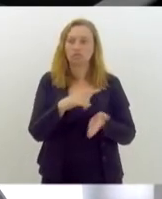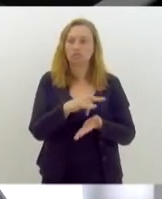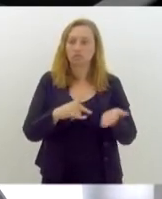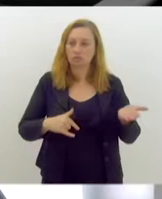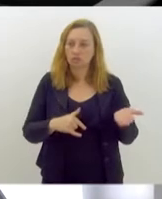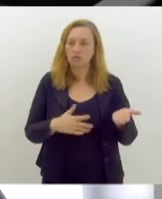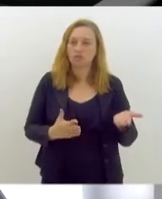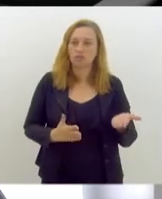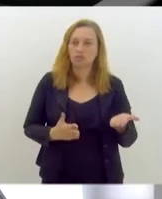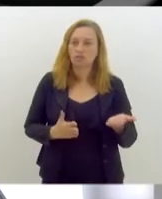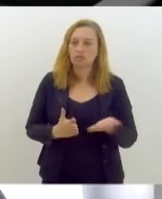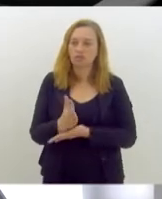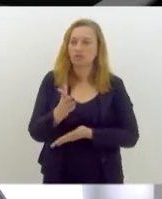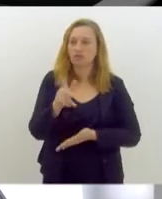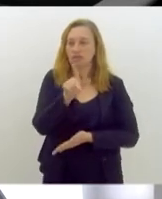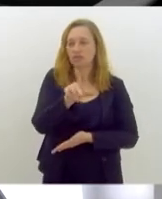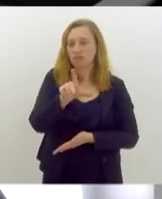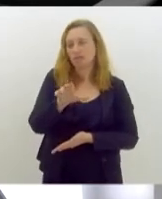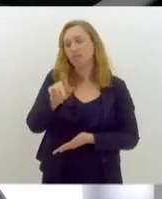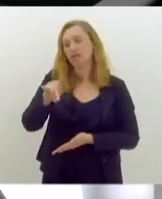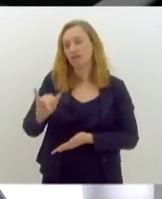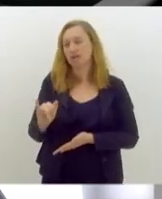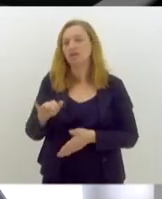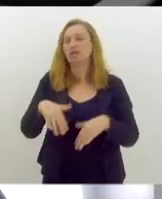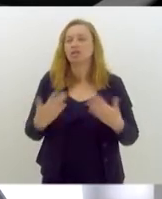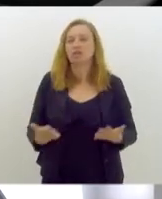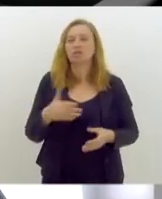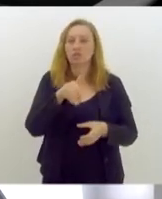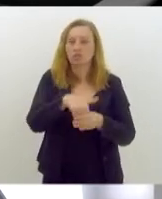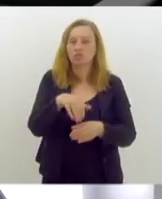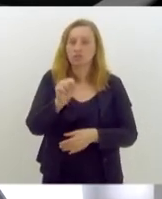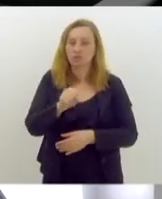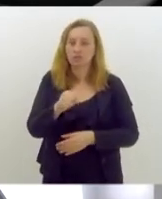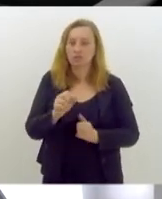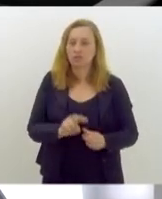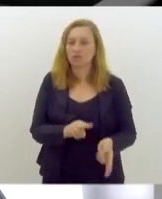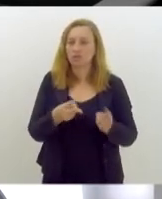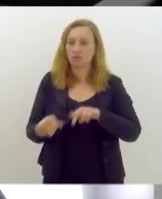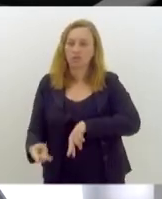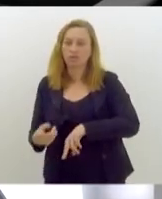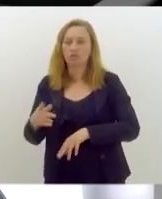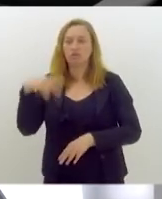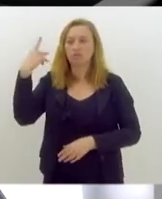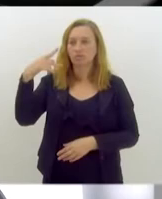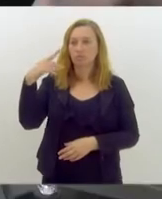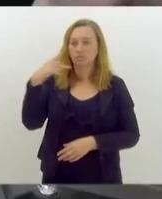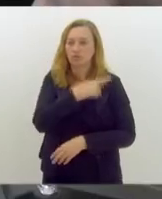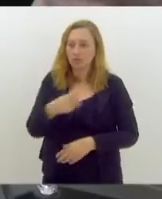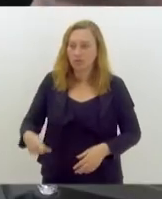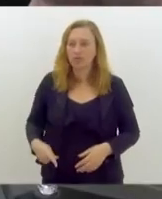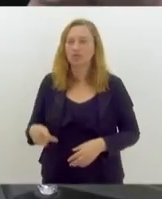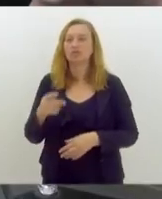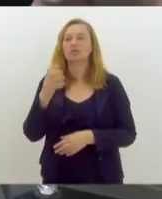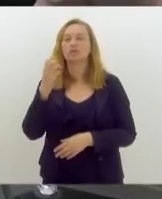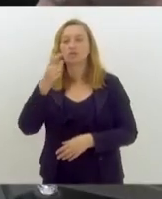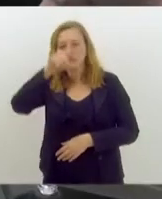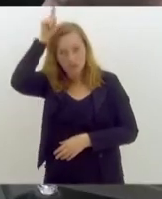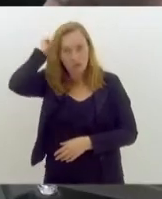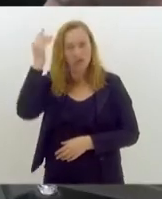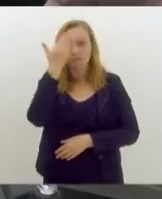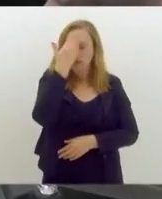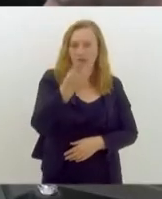submetida a aprovação da CPI portanto meu voto é favorável encaminhamento do presidente de Paulo obrigado Deputado valdec